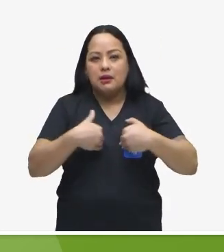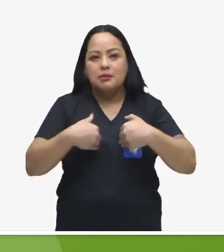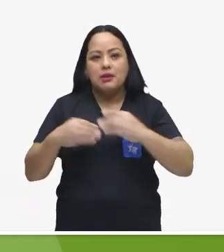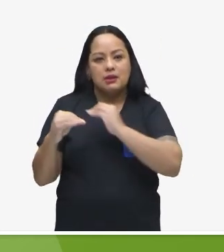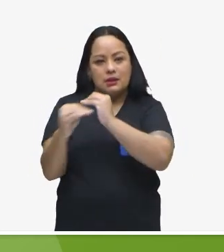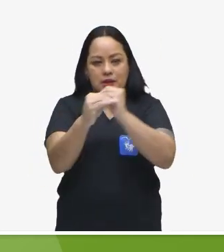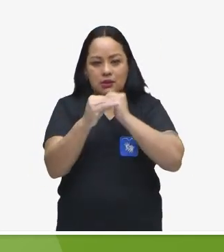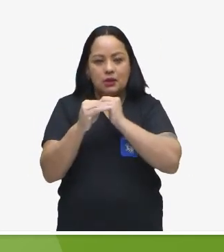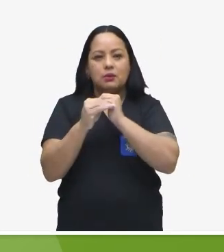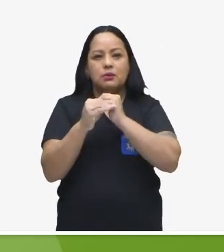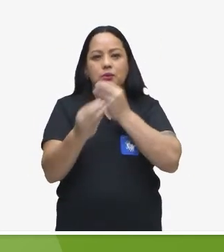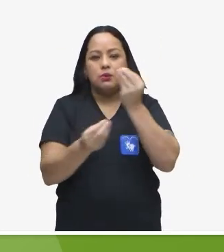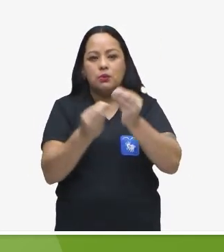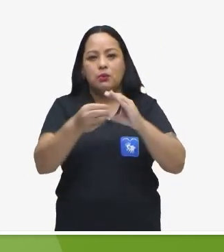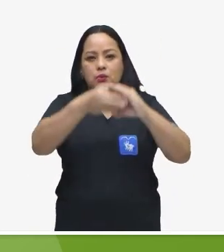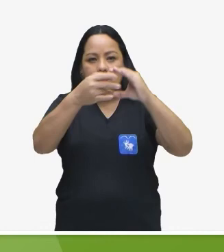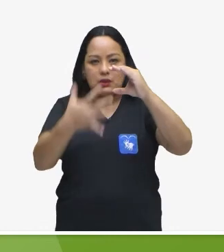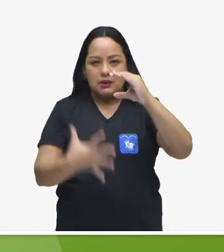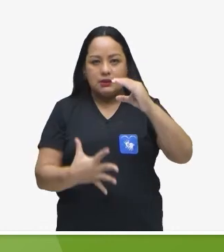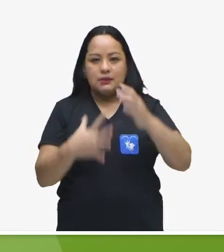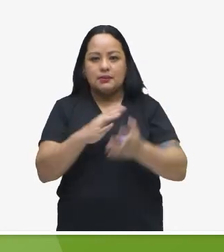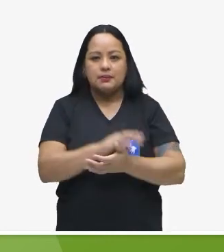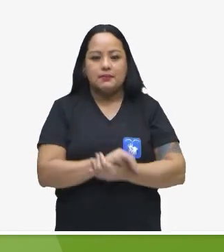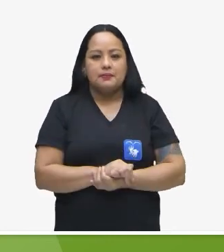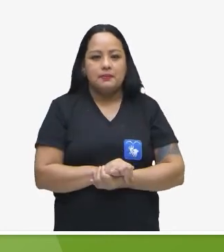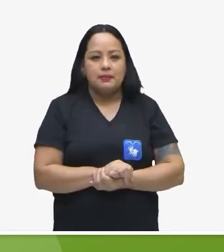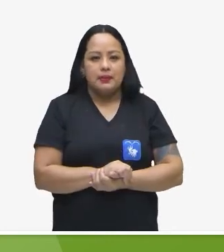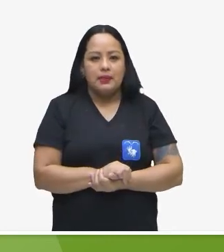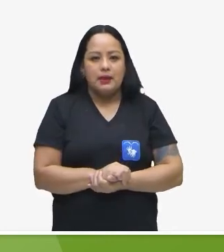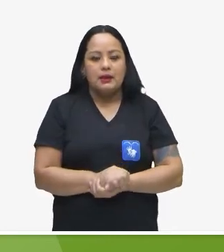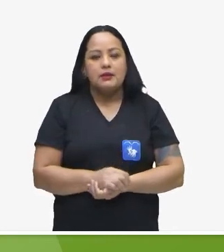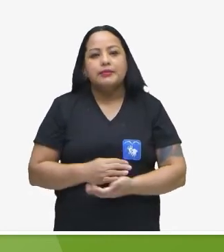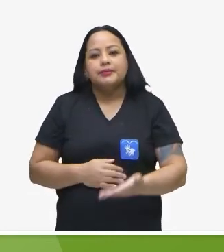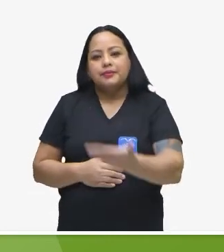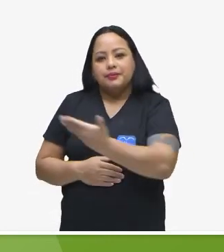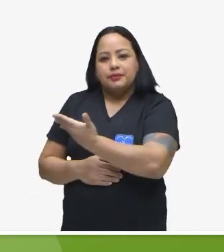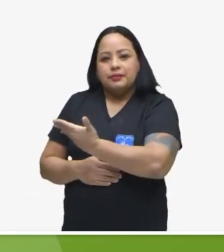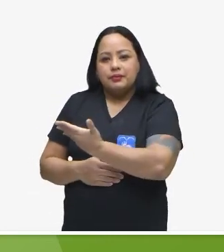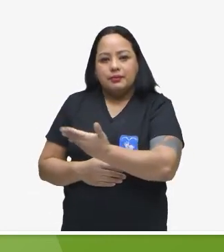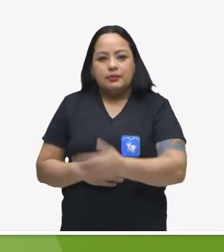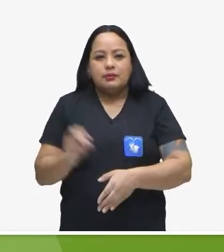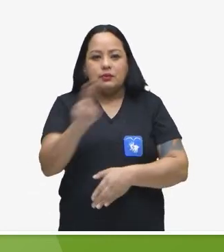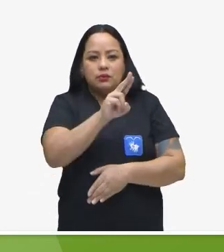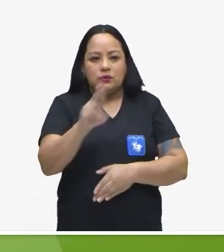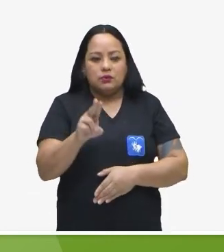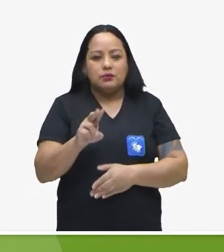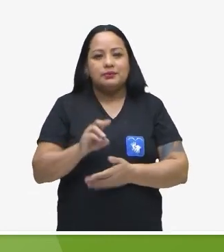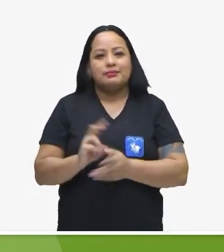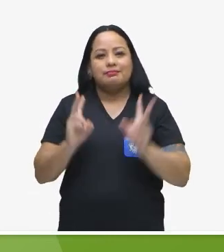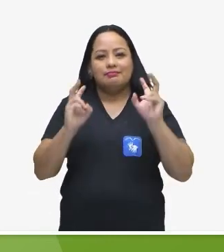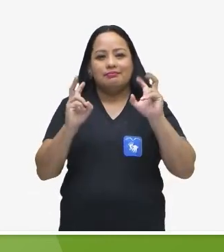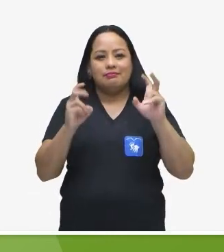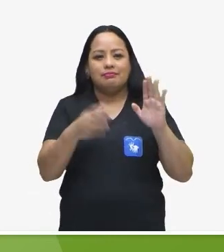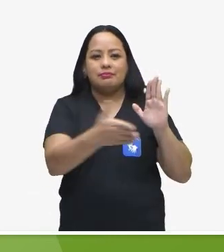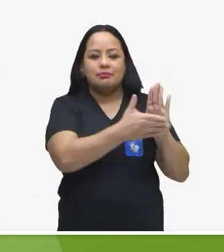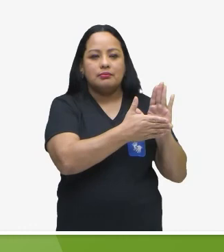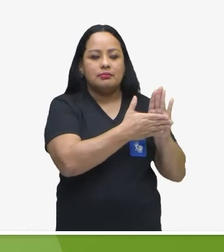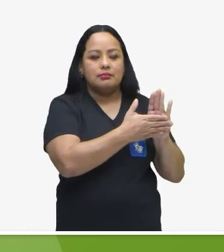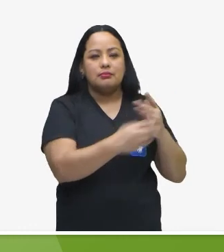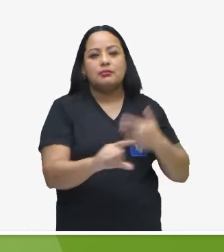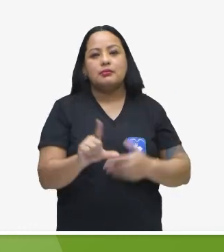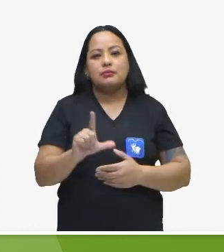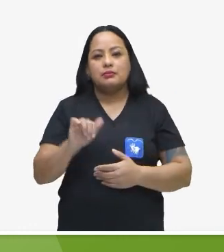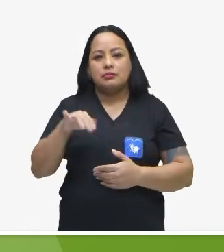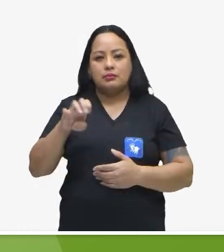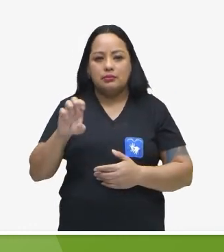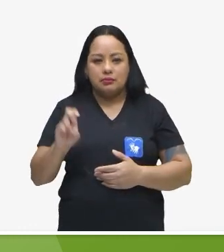acordo com as suas características, tá bom? E aí, nós temos a nomenclatura binominal, que é proposta por Linneu também, além